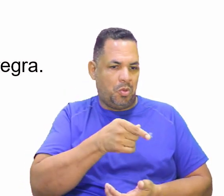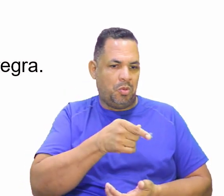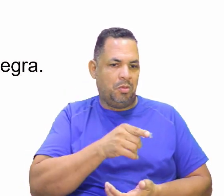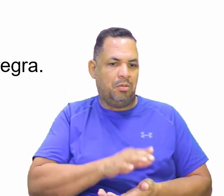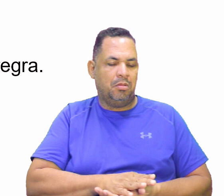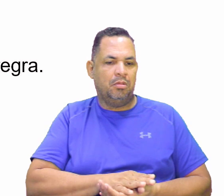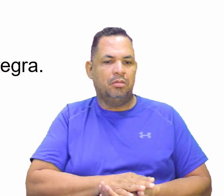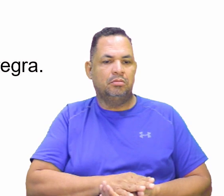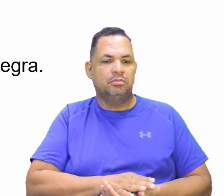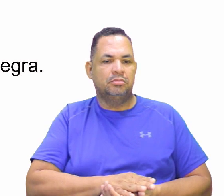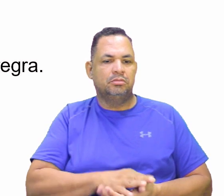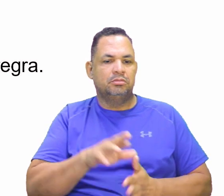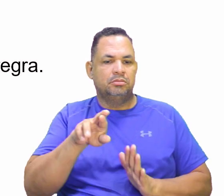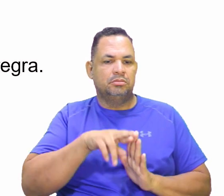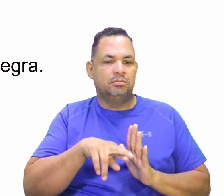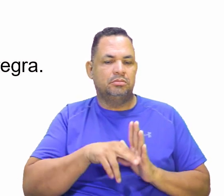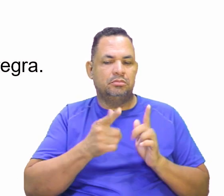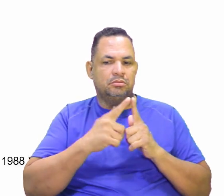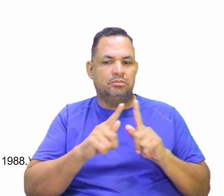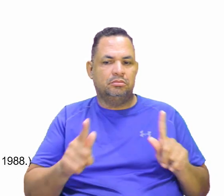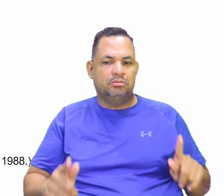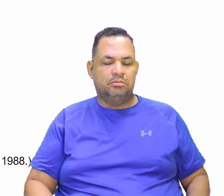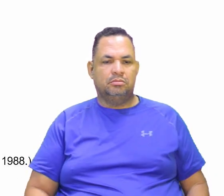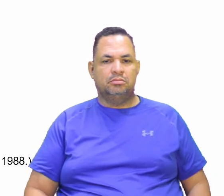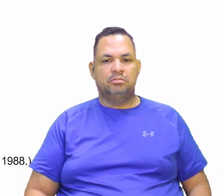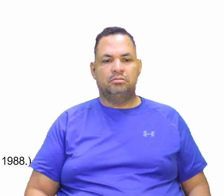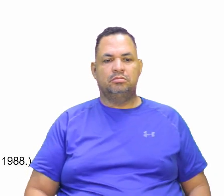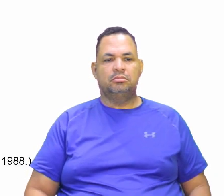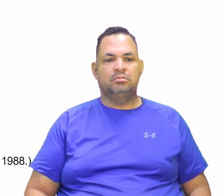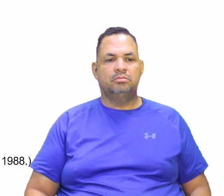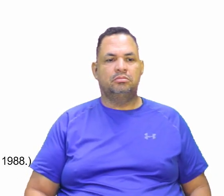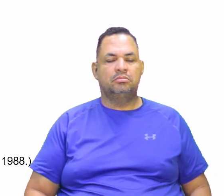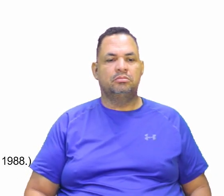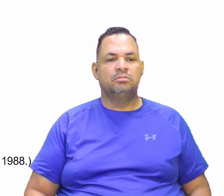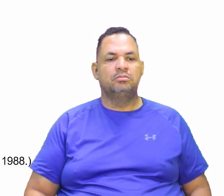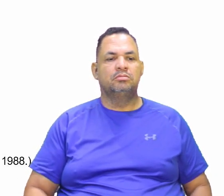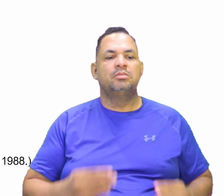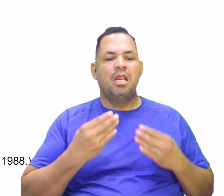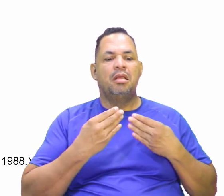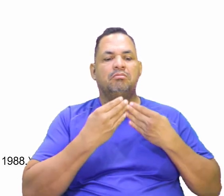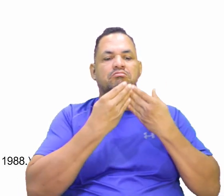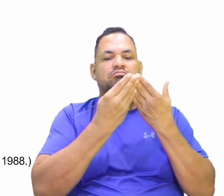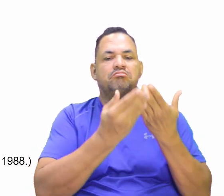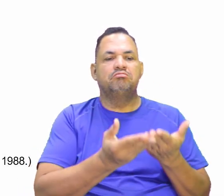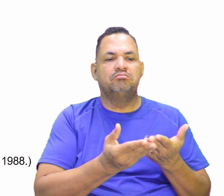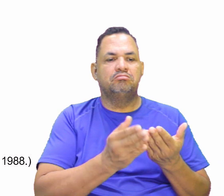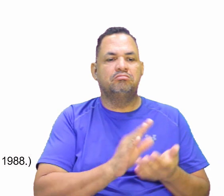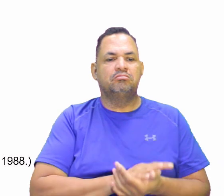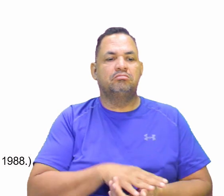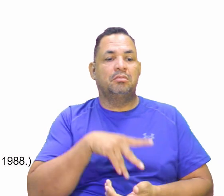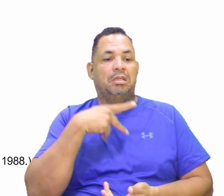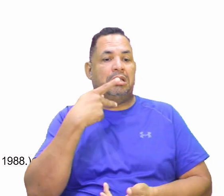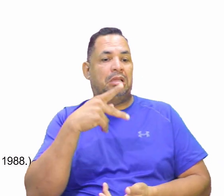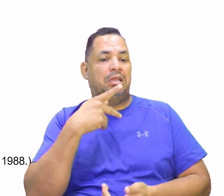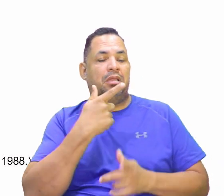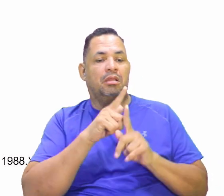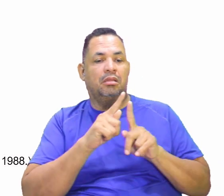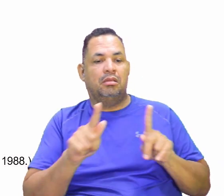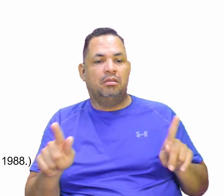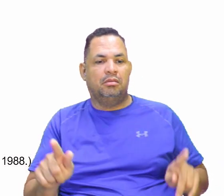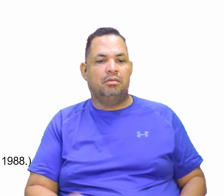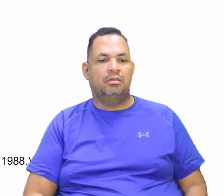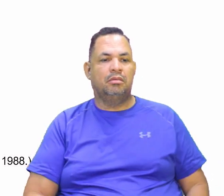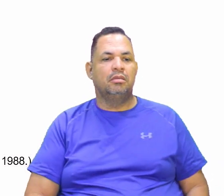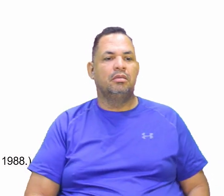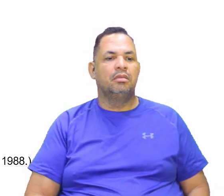gramatical? Nenhum dos dois tão tanto que tá aqui, ó. Dê-me um cigarro. Diz a gramática. Não tá